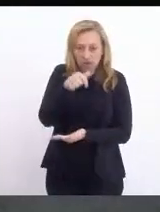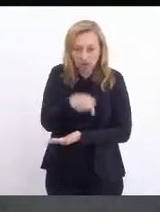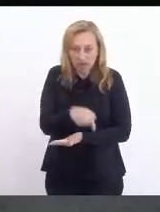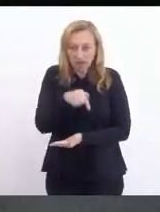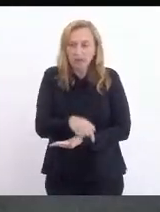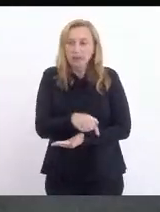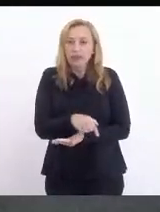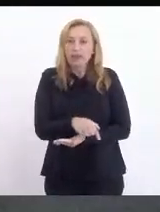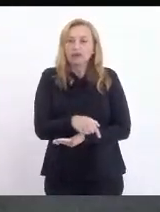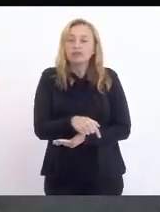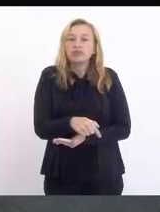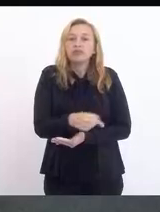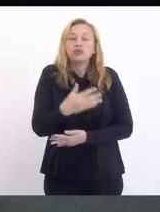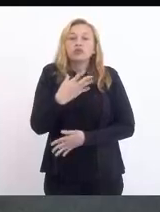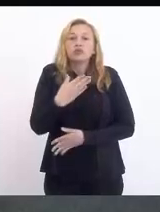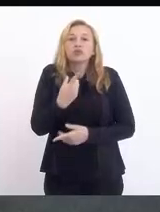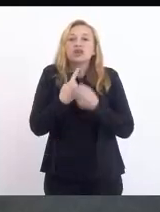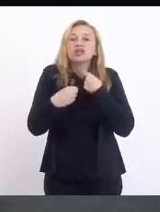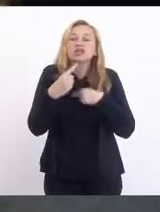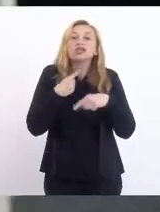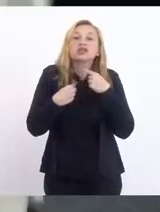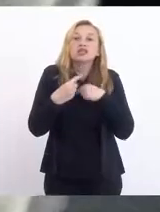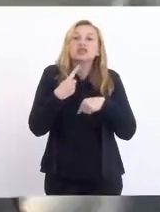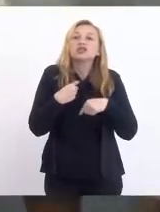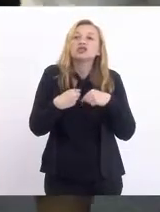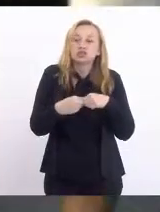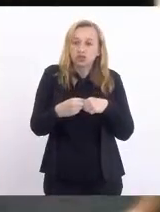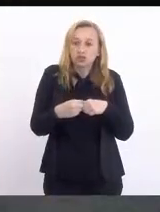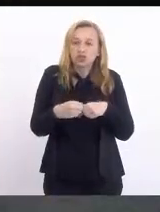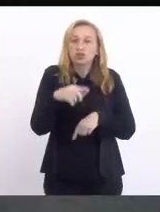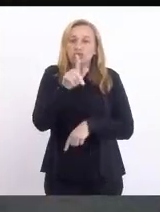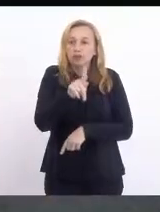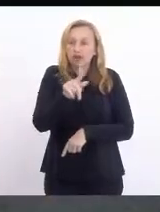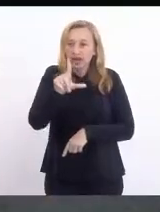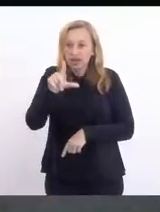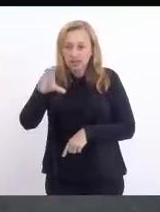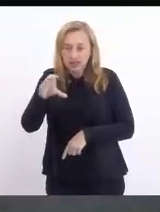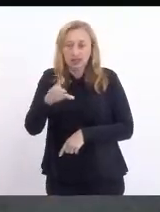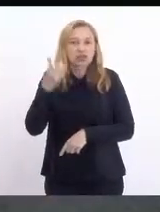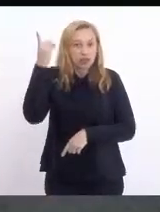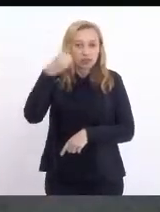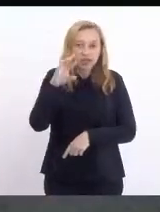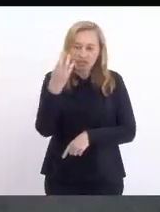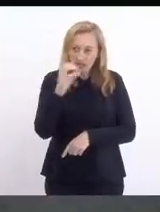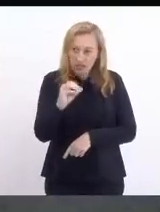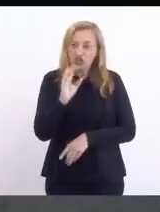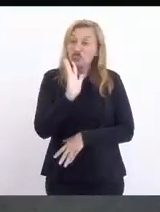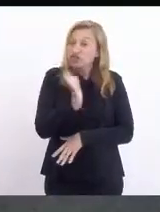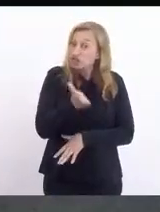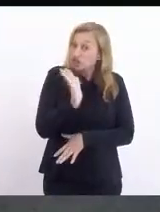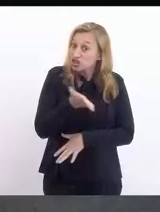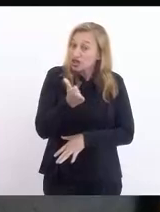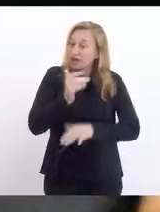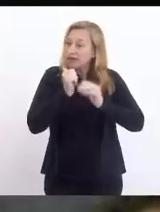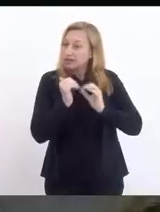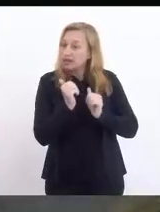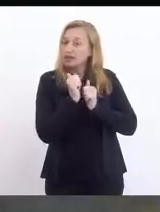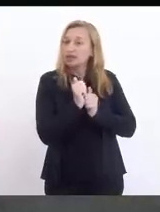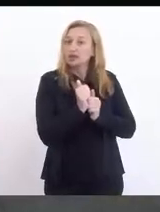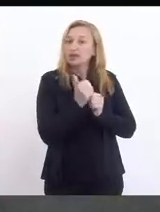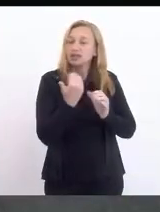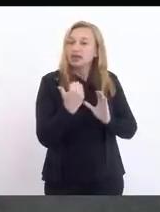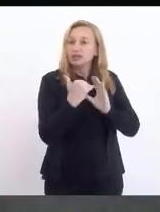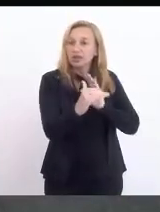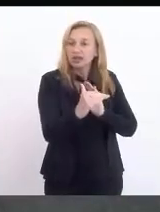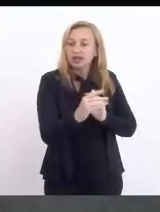da intenção e da autoria do PLC do deputado Sérgio Fernandes que já havia encaminhado a